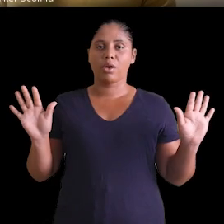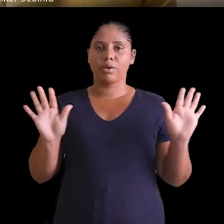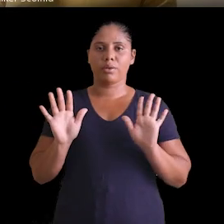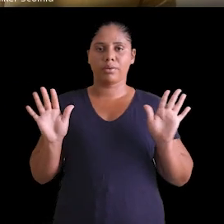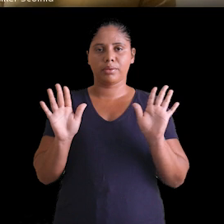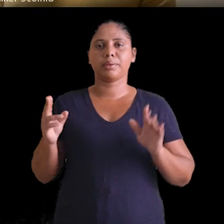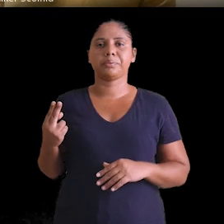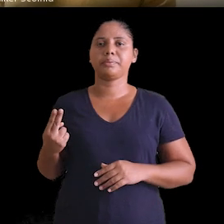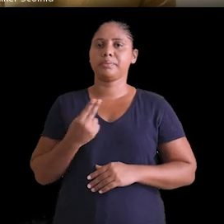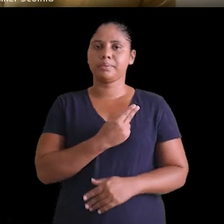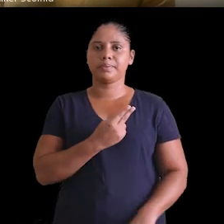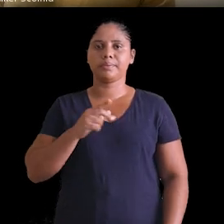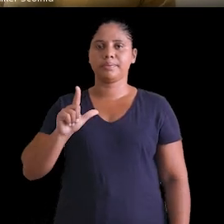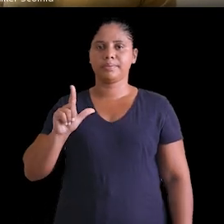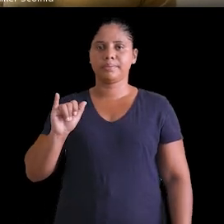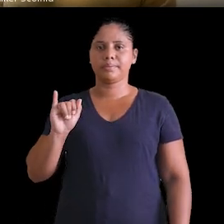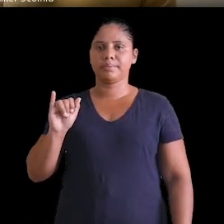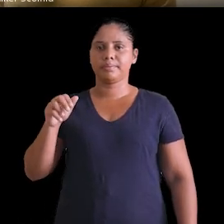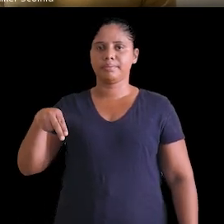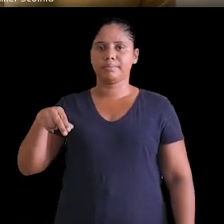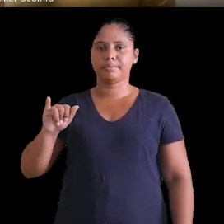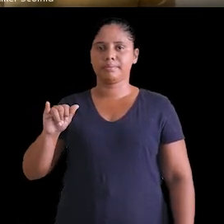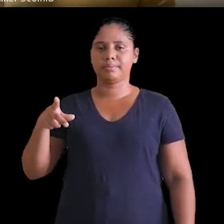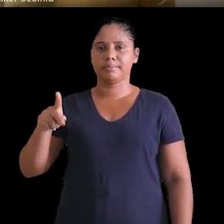Olá, me chamo Lineker Scofield.